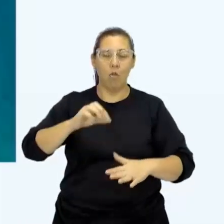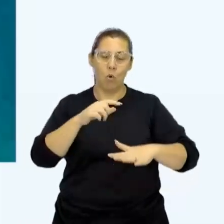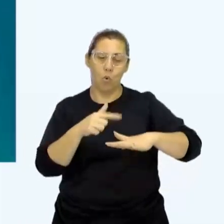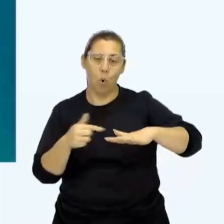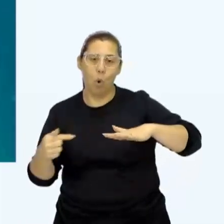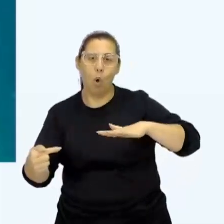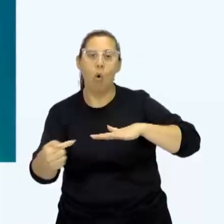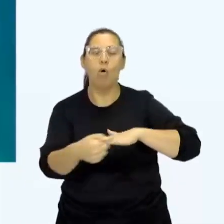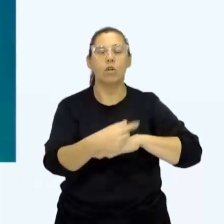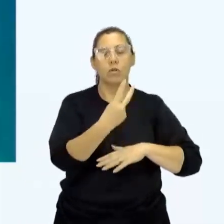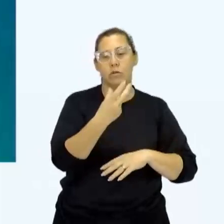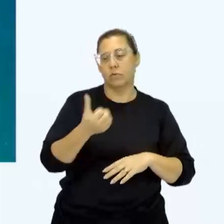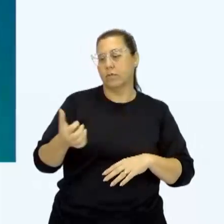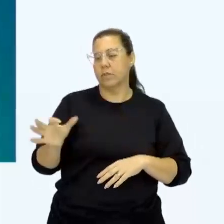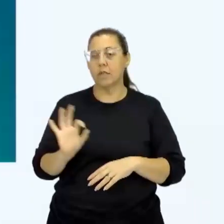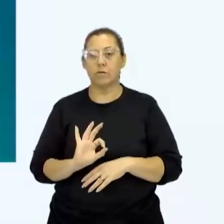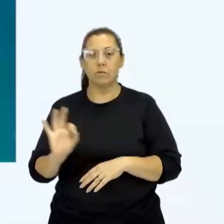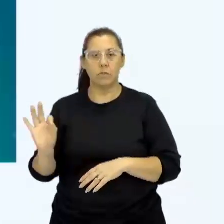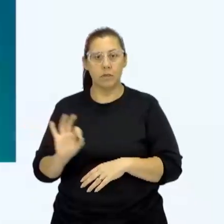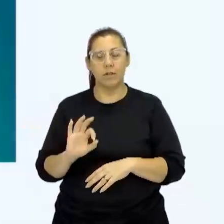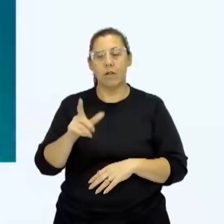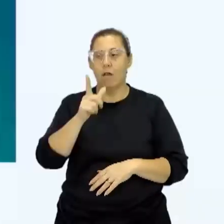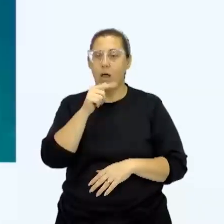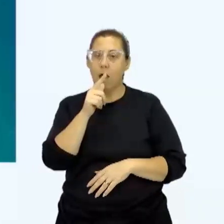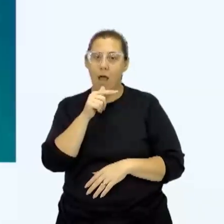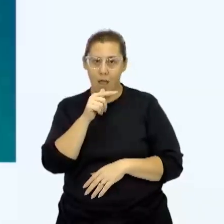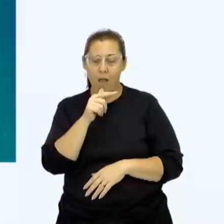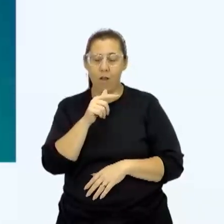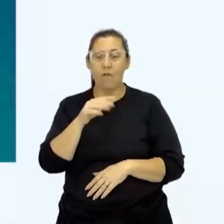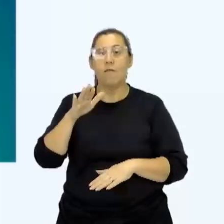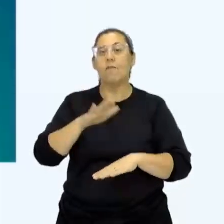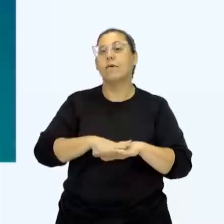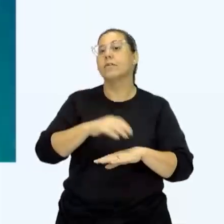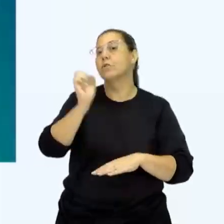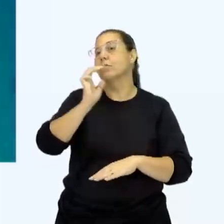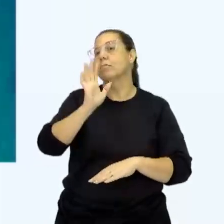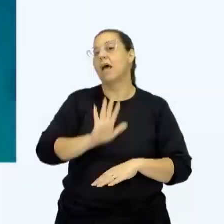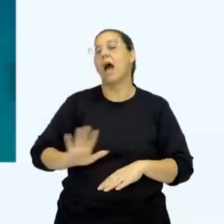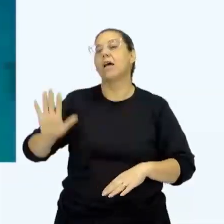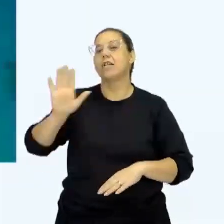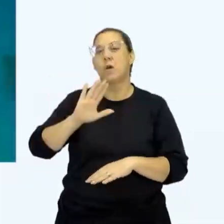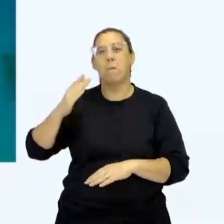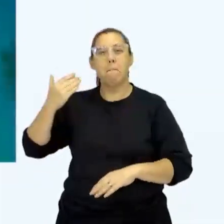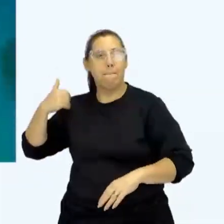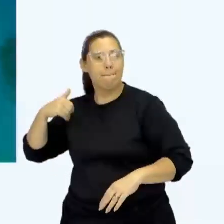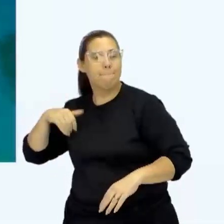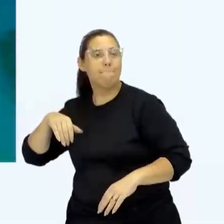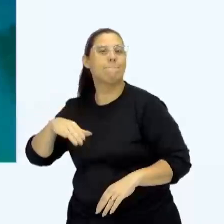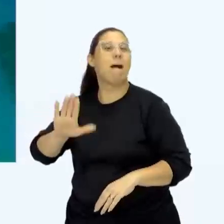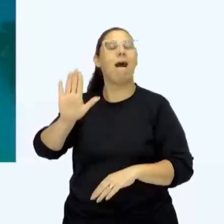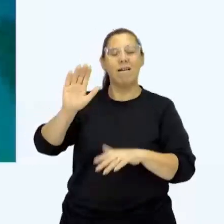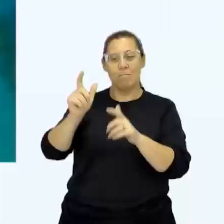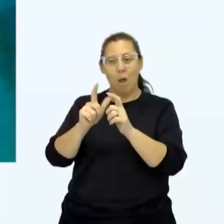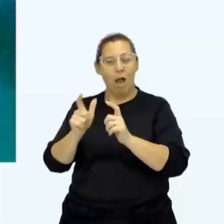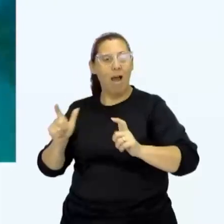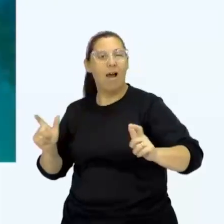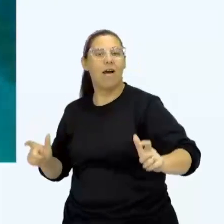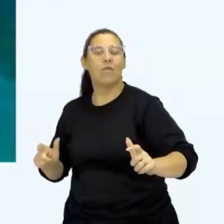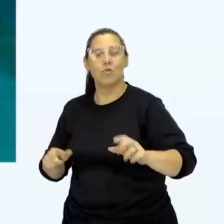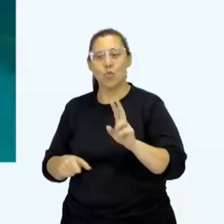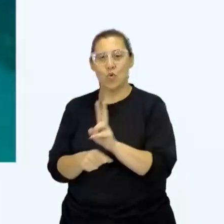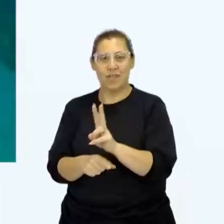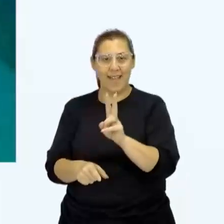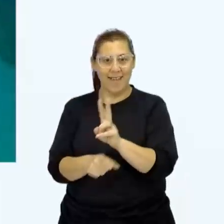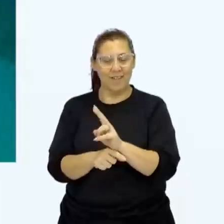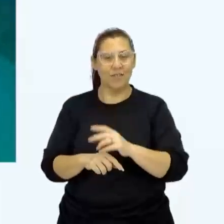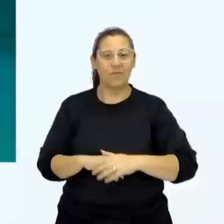e 26% do território marinho, tornando o Brasil um dos países com maior extensão territorial em unidades de